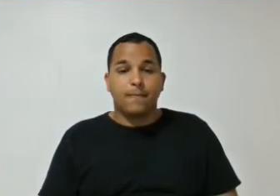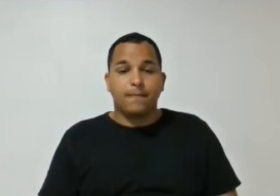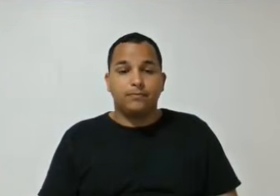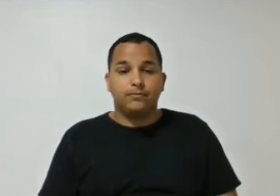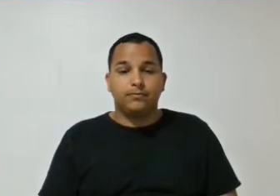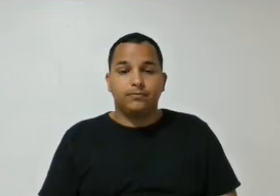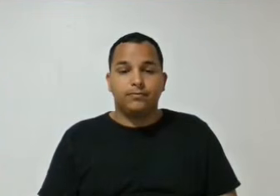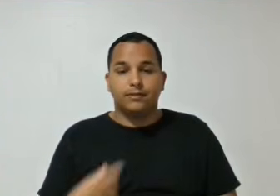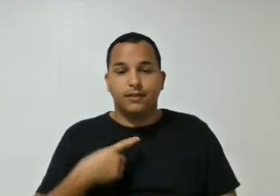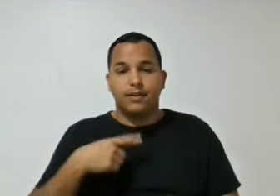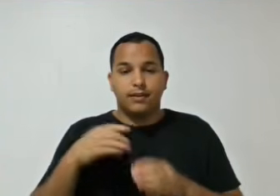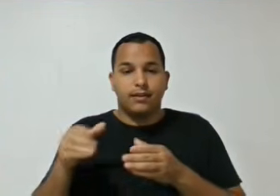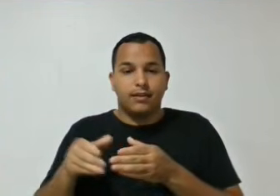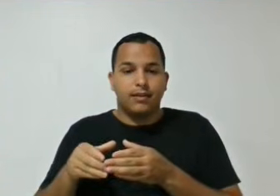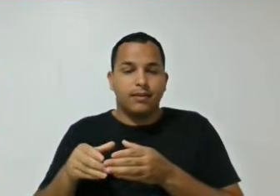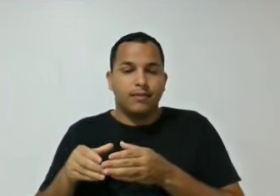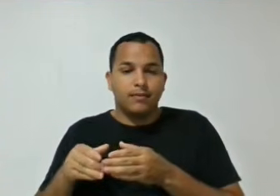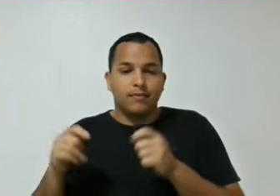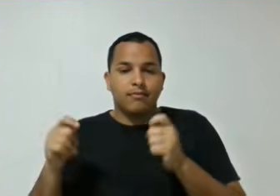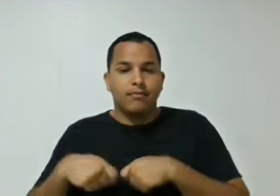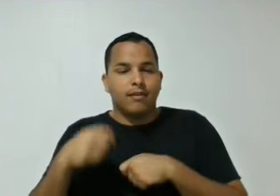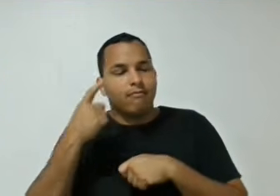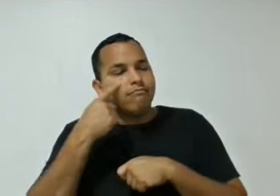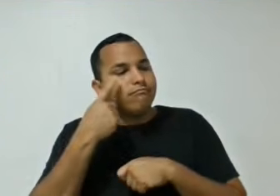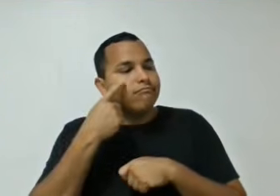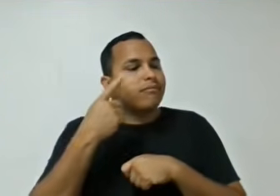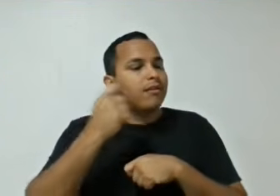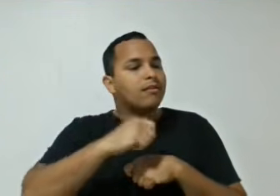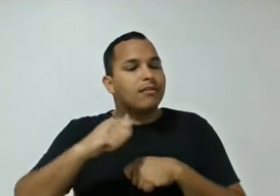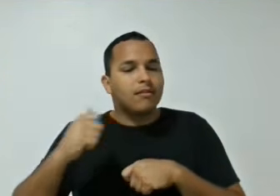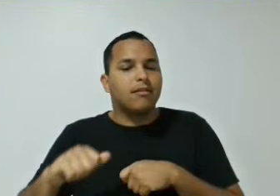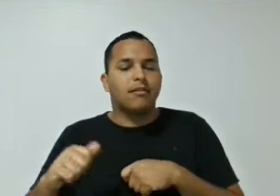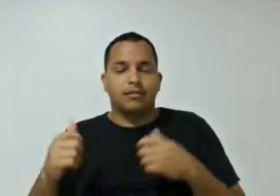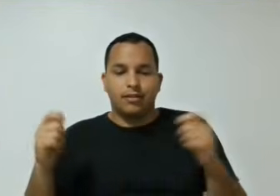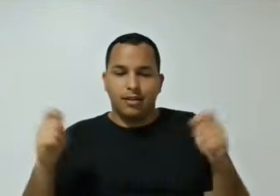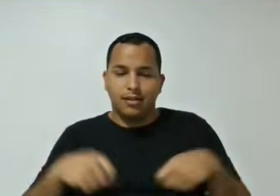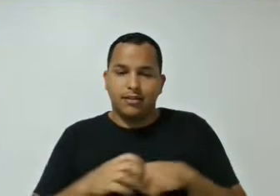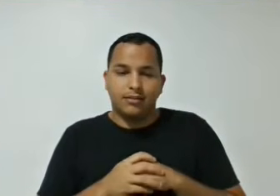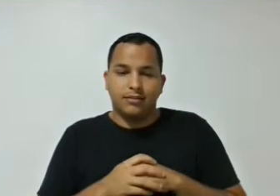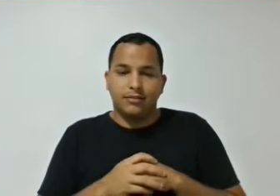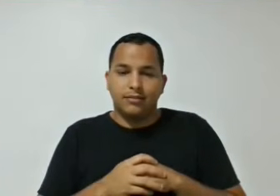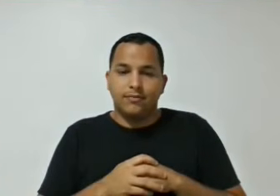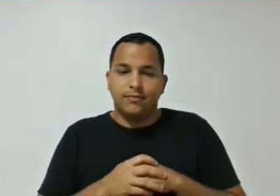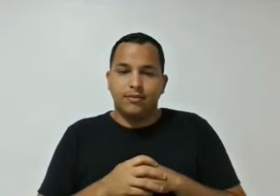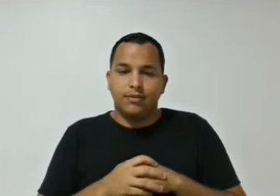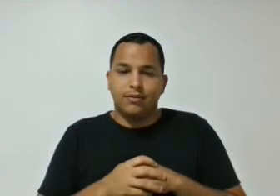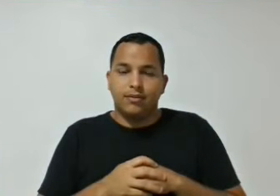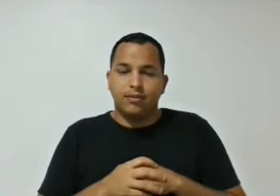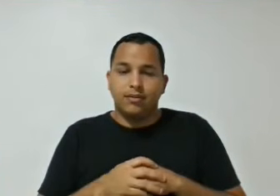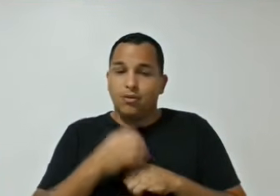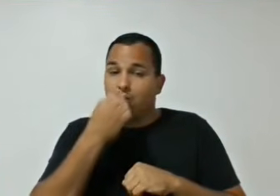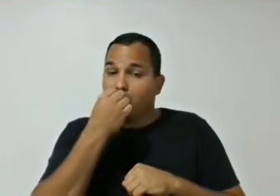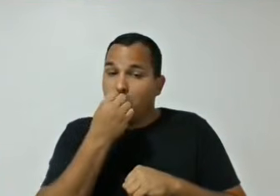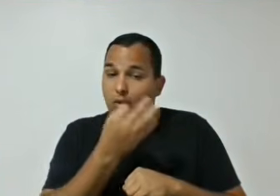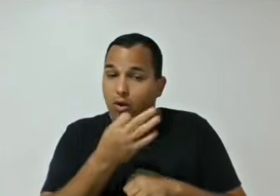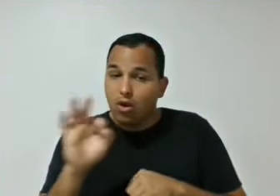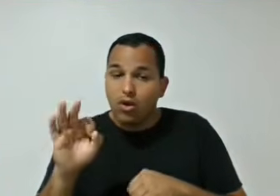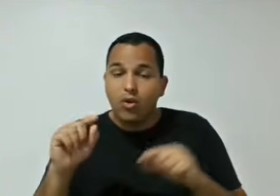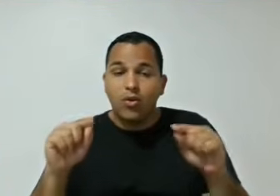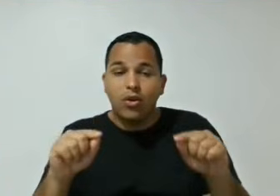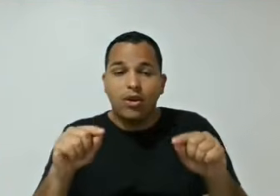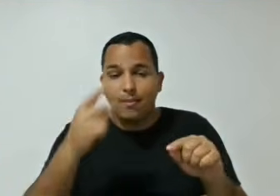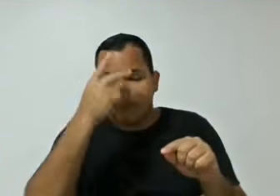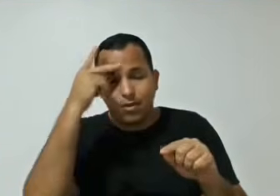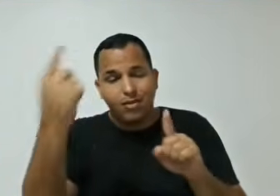que ter quem faça esse meio do caminho, né? E o ideal é ter as pessoas próximas da gente, que, igual você falou,